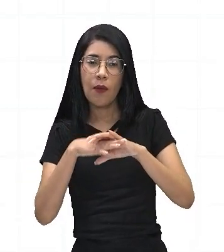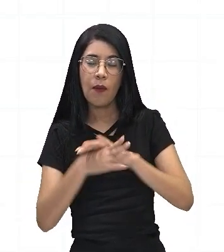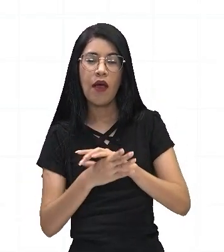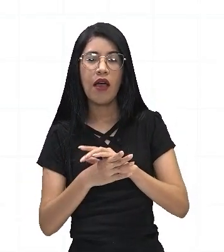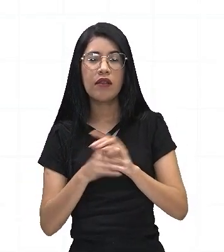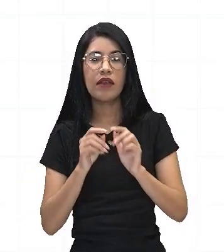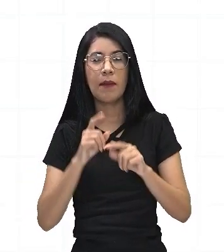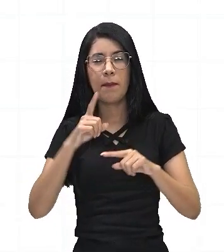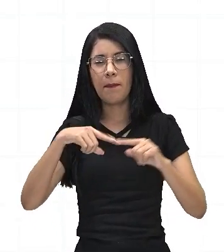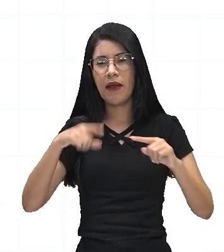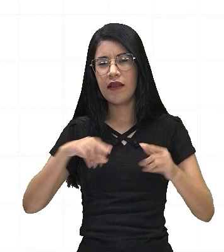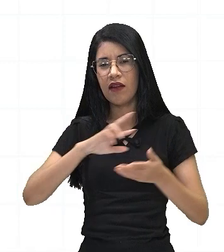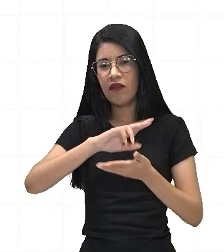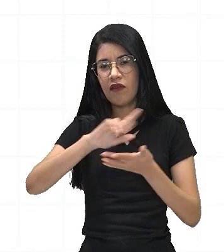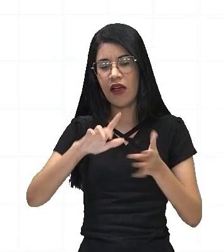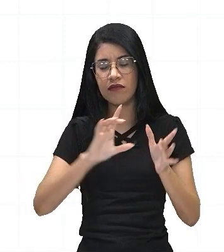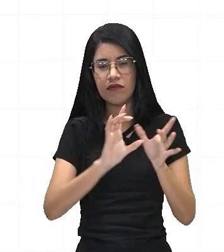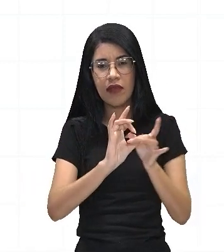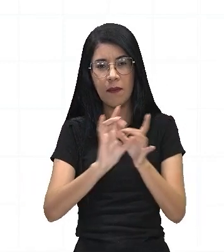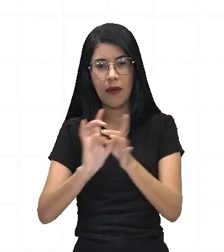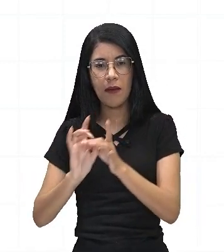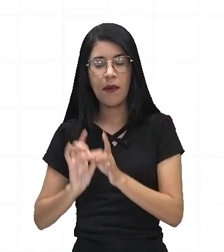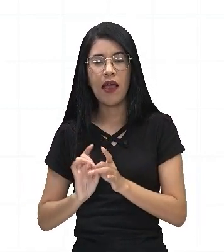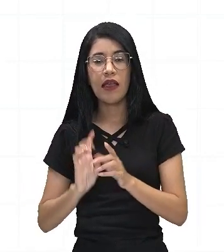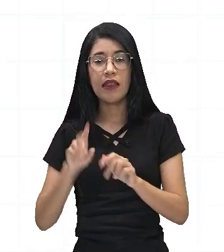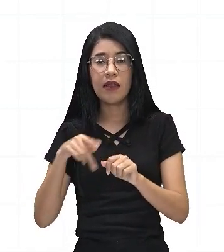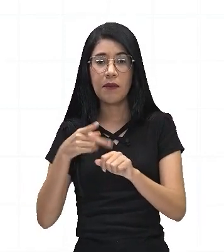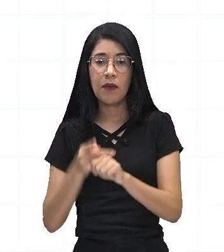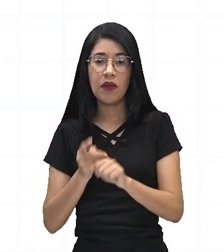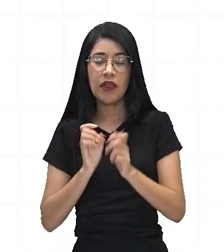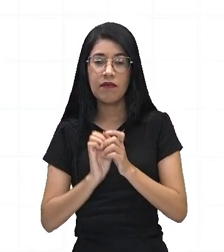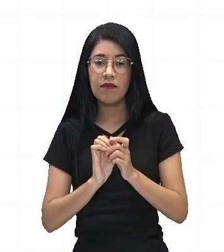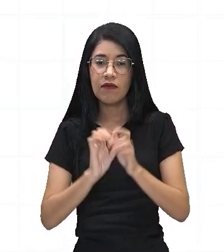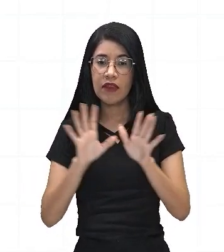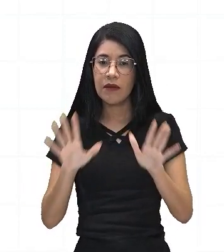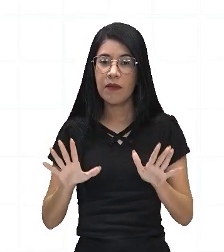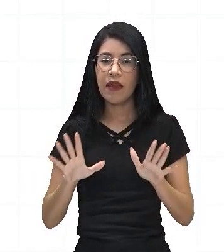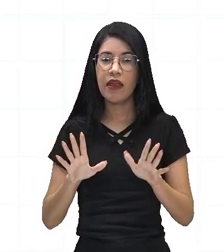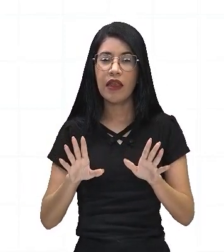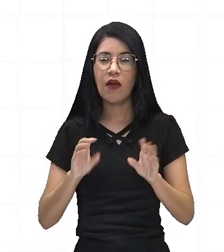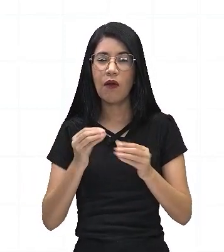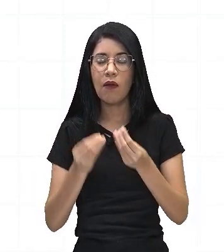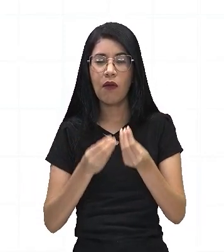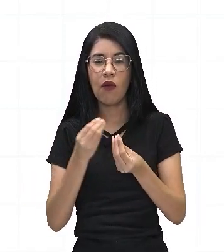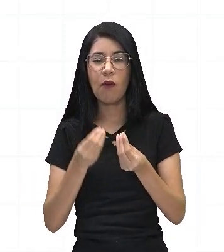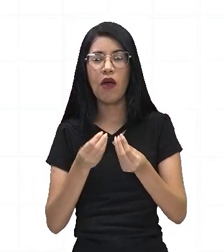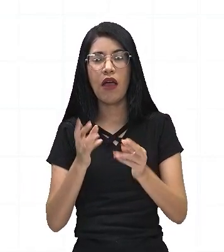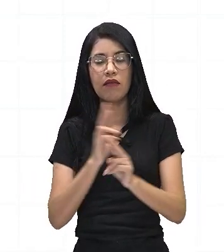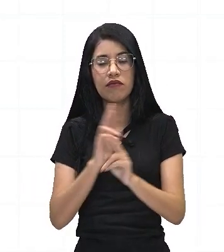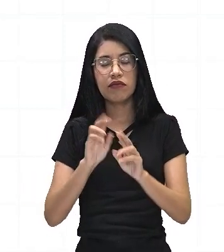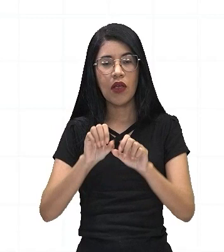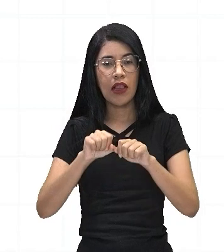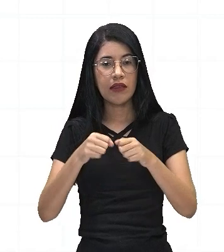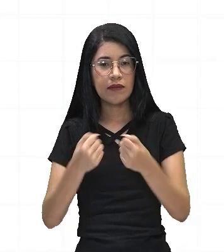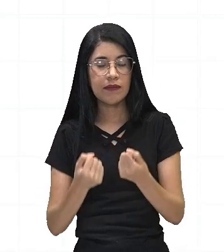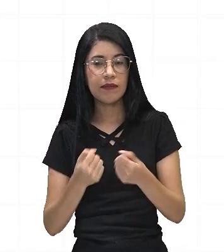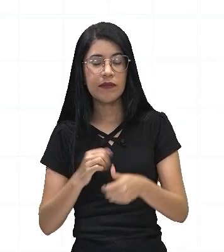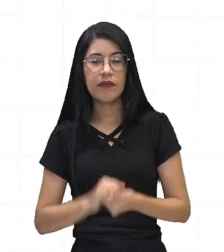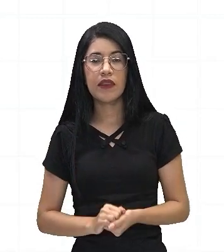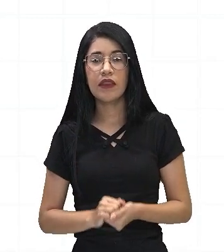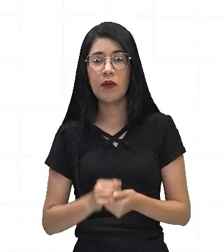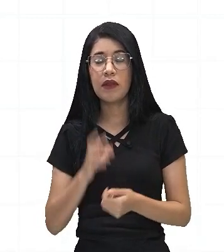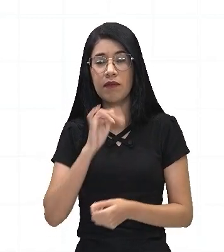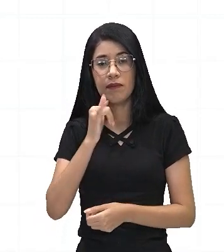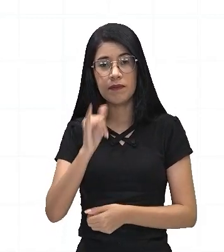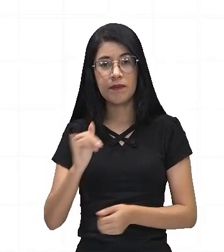todas as matérias com ligações, liberando sua geração por meio da quebra de suas associações. E aí a gente tem a energia química,